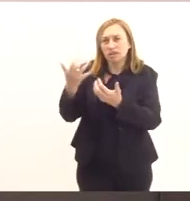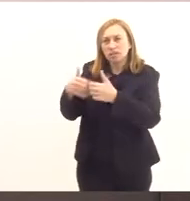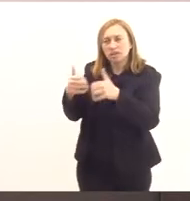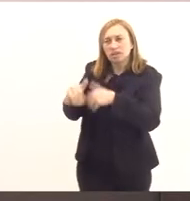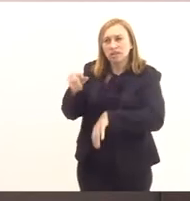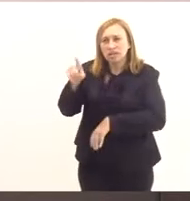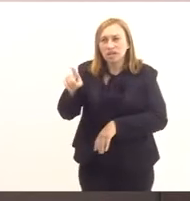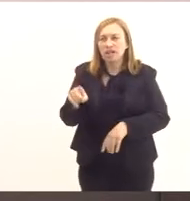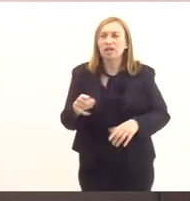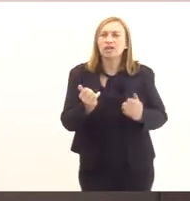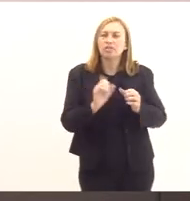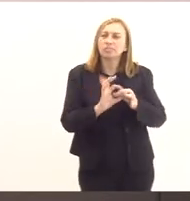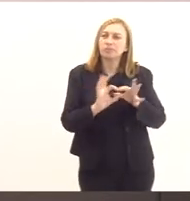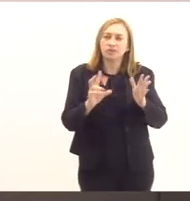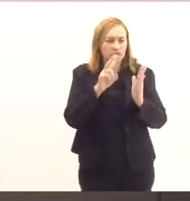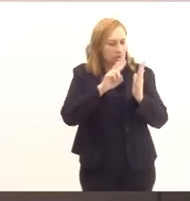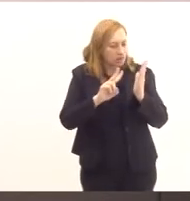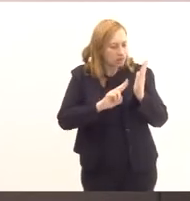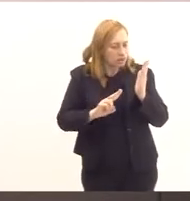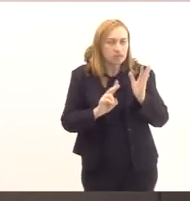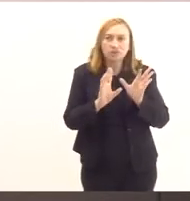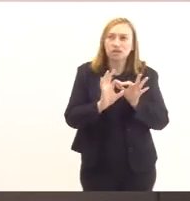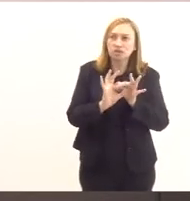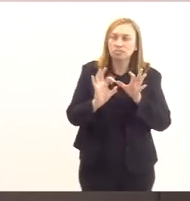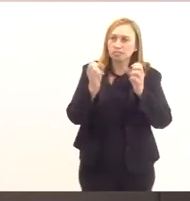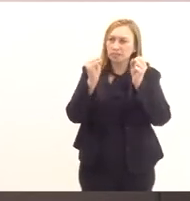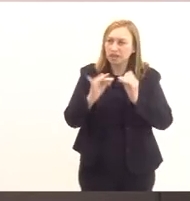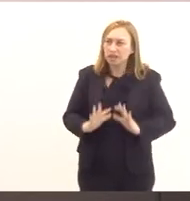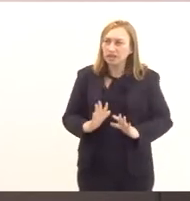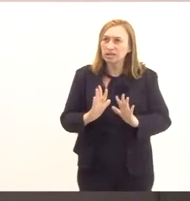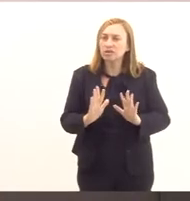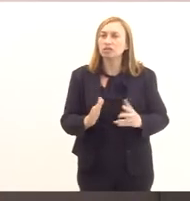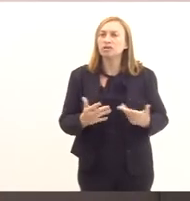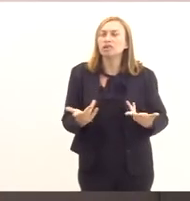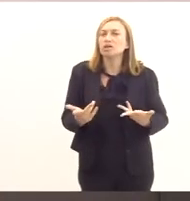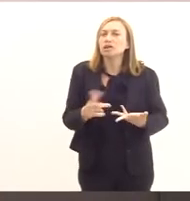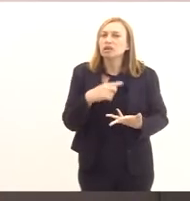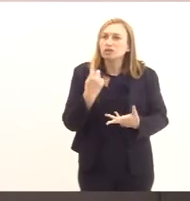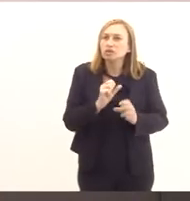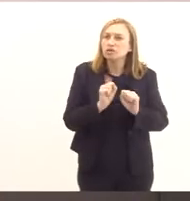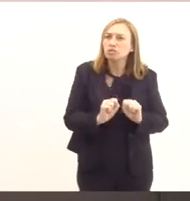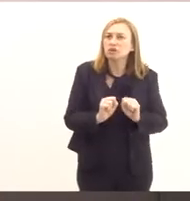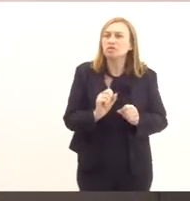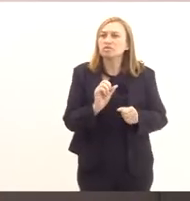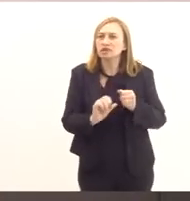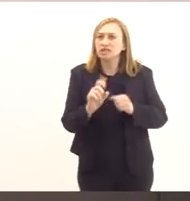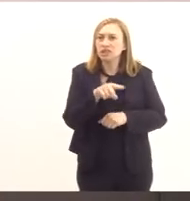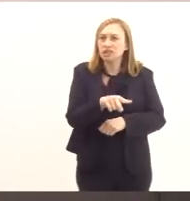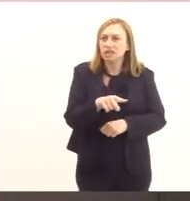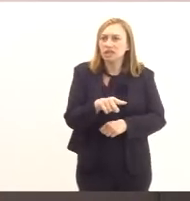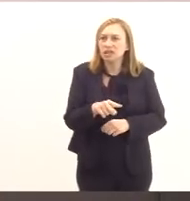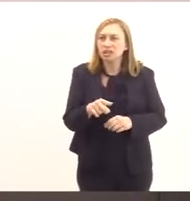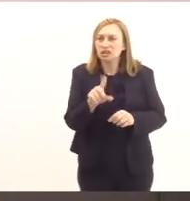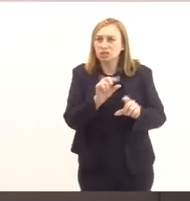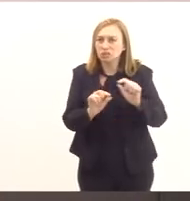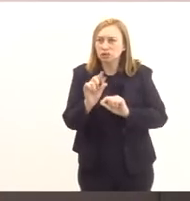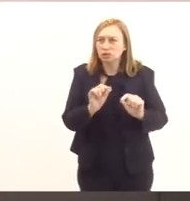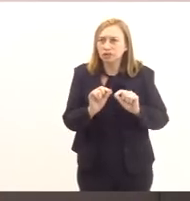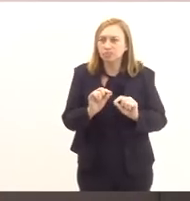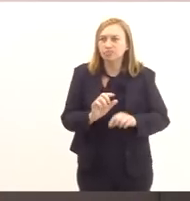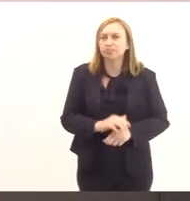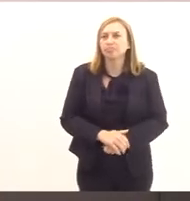permitir fazer essa leitura esse esse esclarecimento Mais amplo para que a gente possa é realizar que as tomadas de decisão